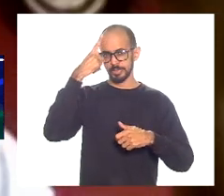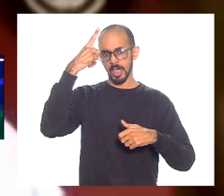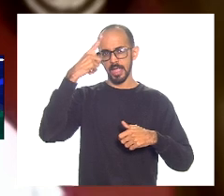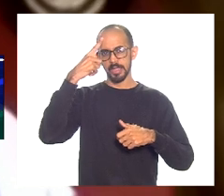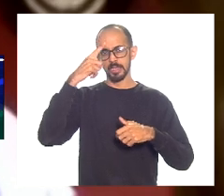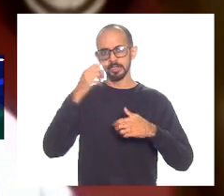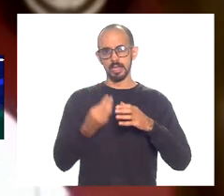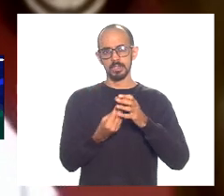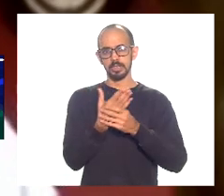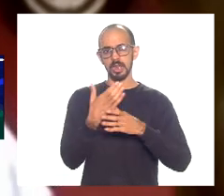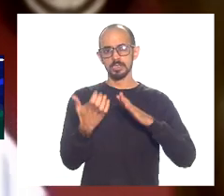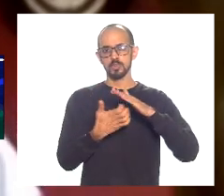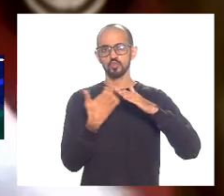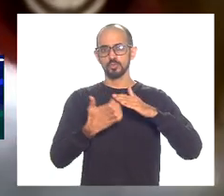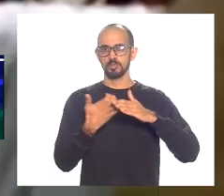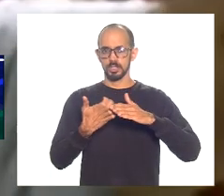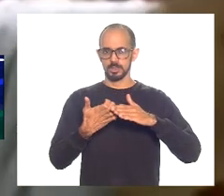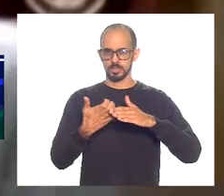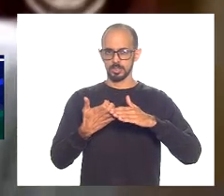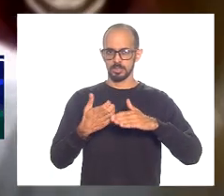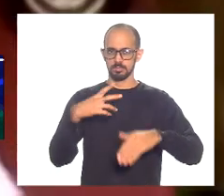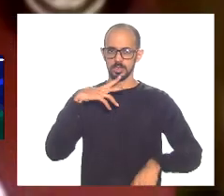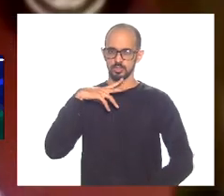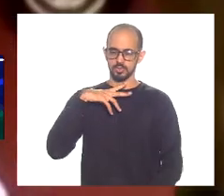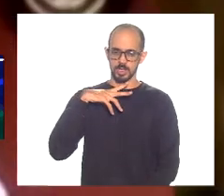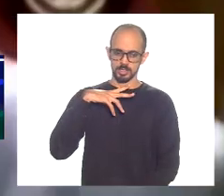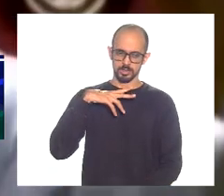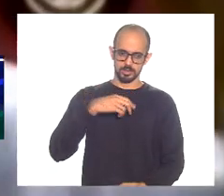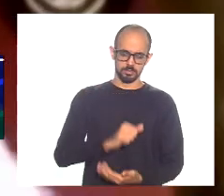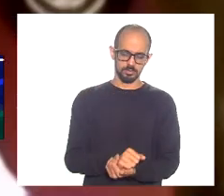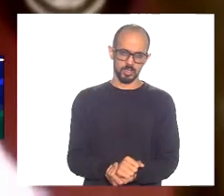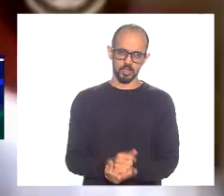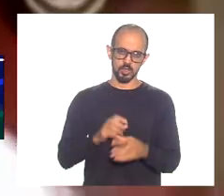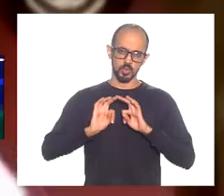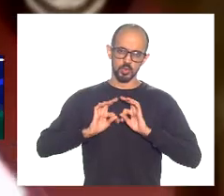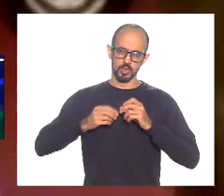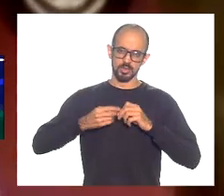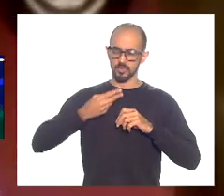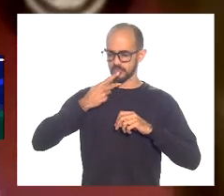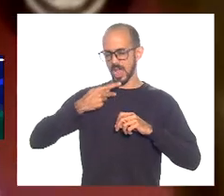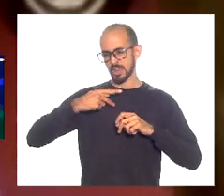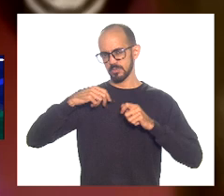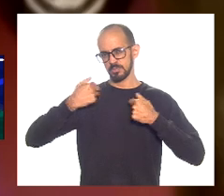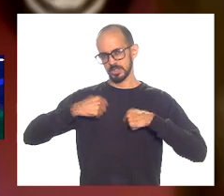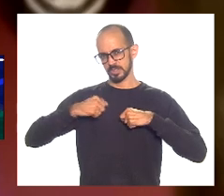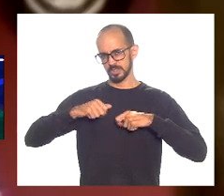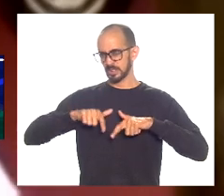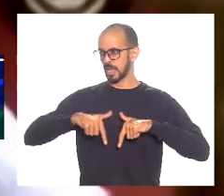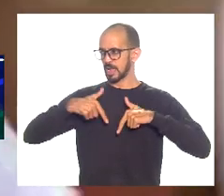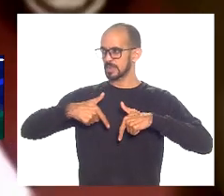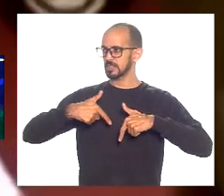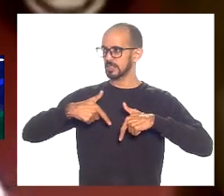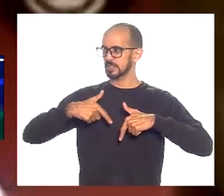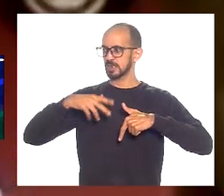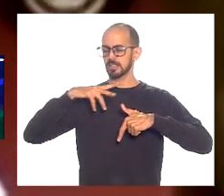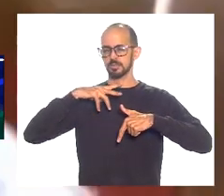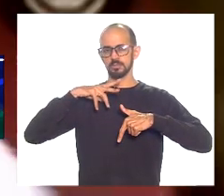empreendedorismo, quer dizer, é a iniciativa privada. Se fala muito na iniciativa privada. Quem está